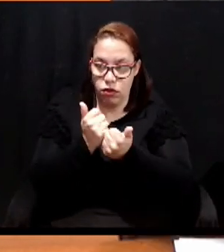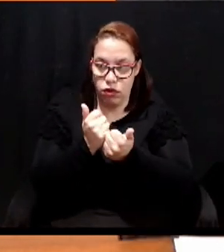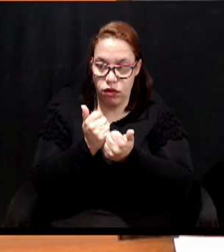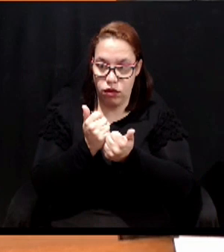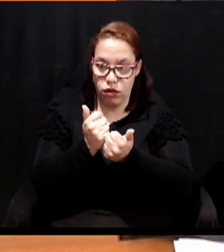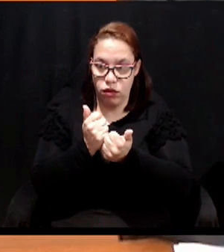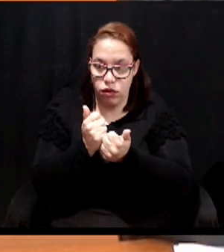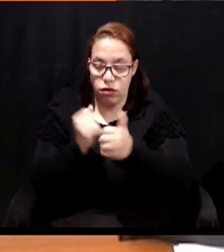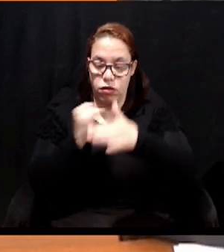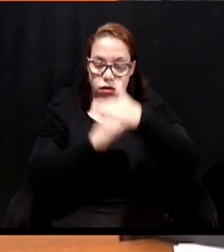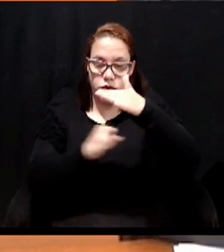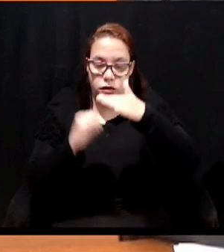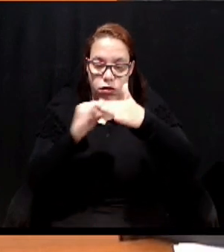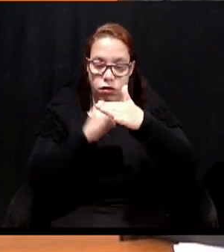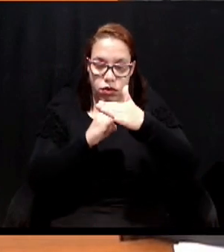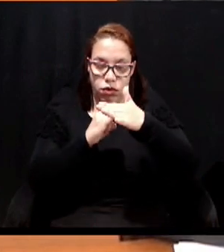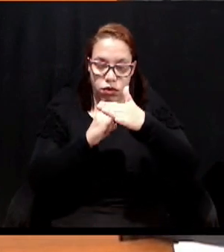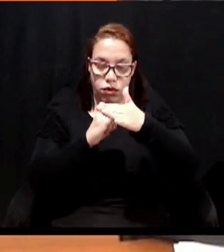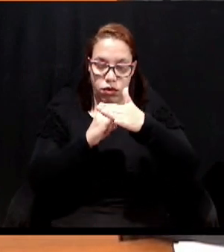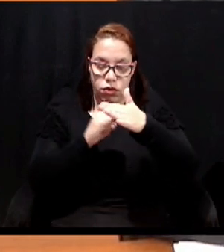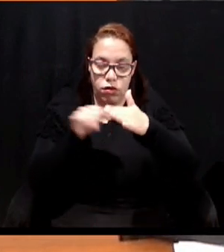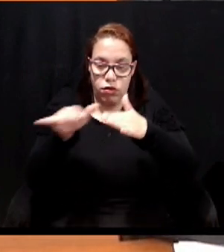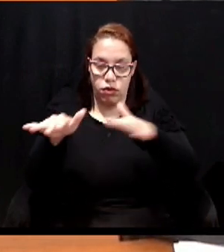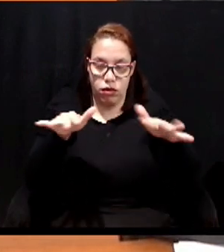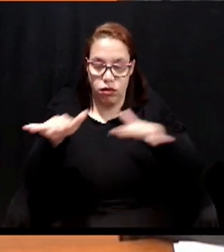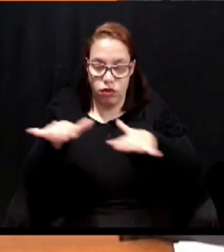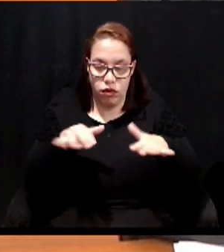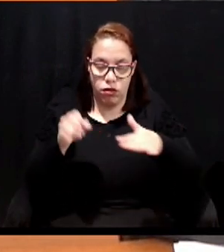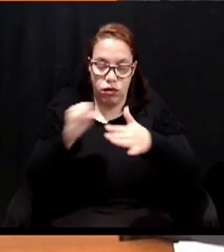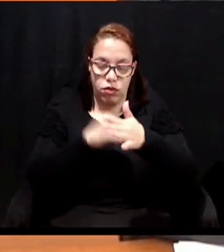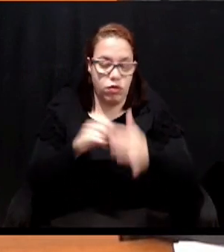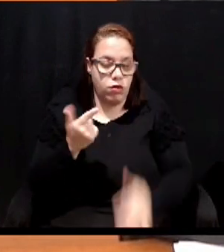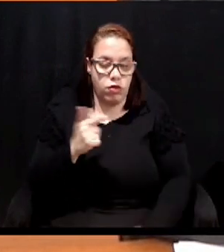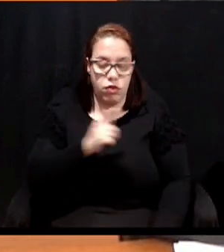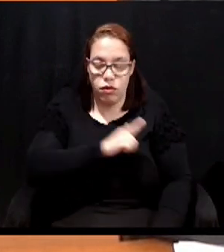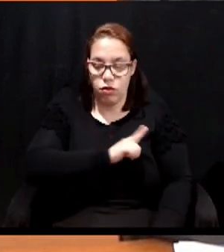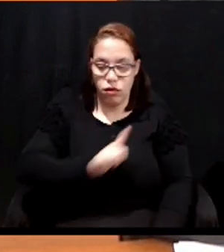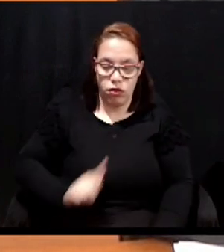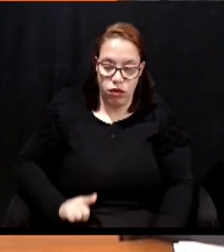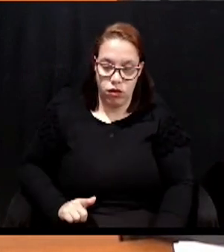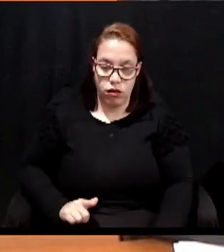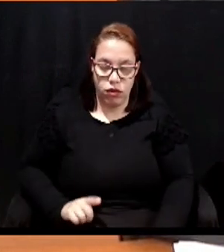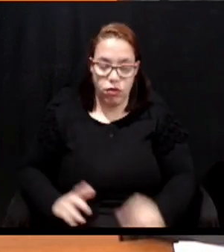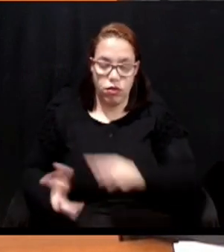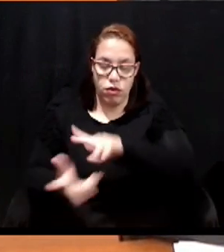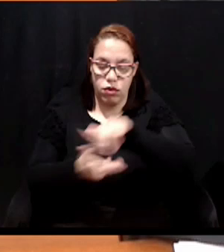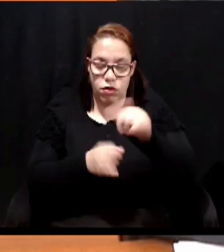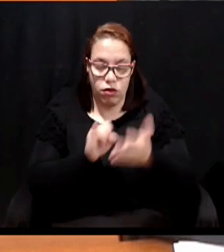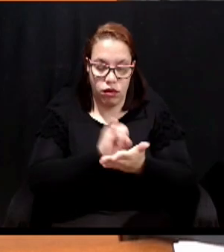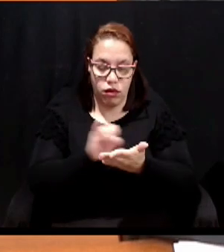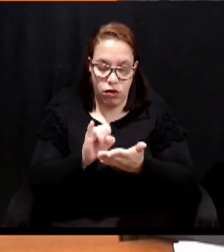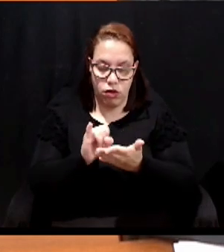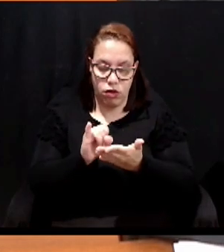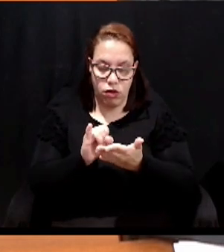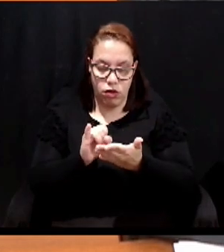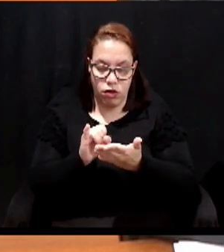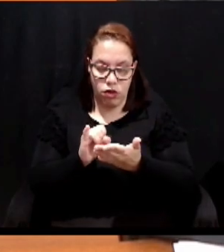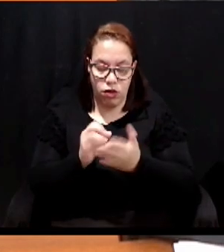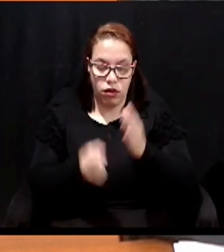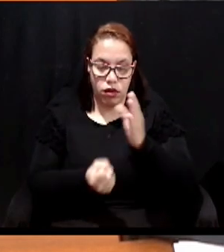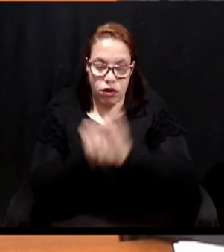organizações multilaterais, organizações não governamentais internacionais, fundação,